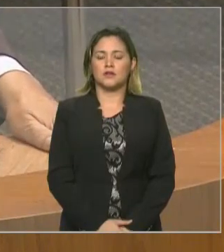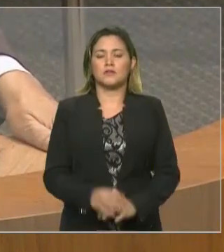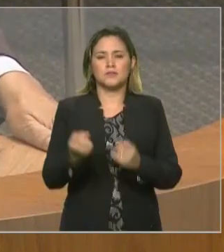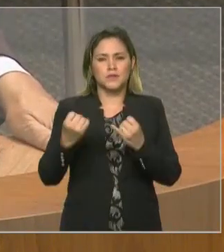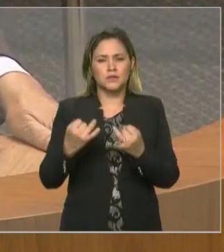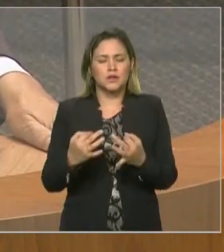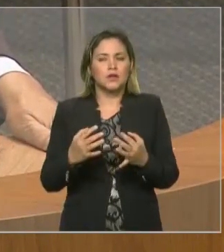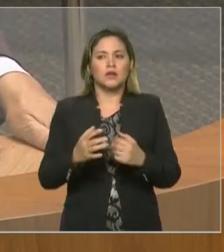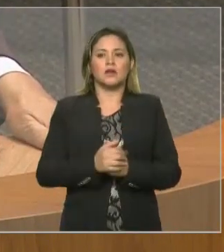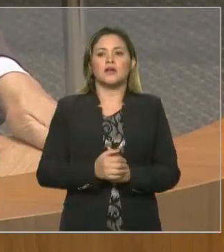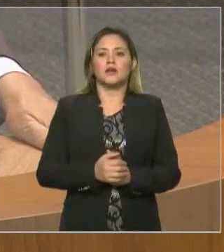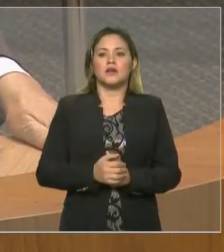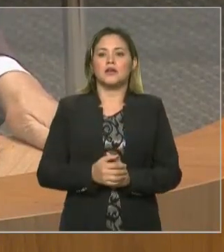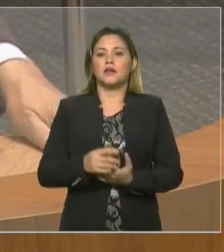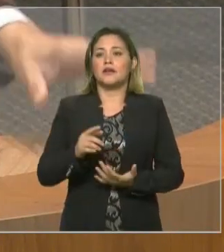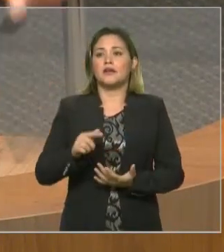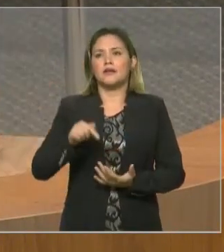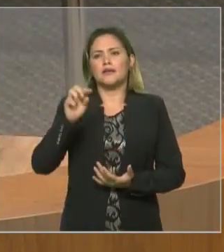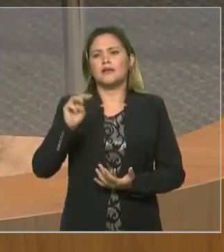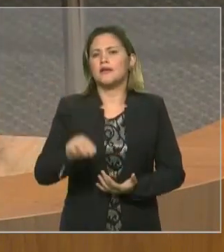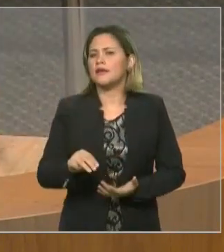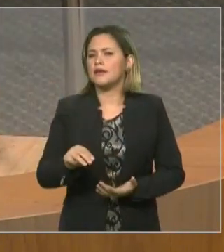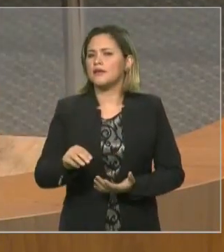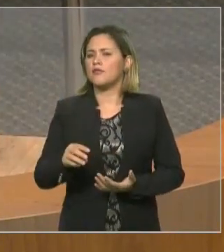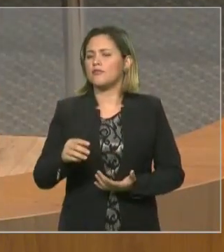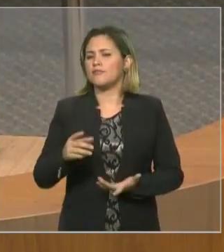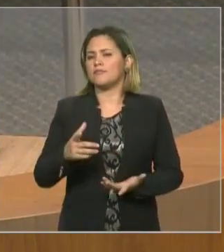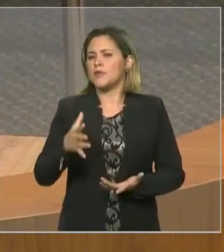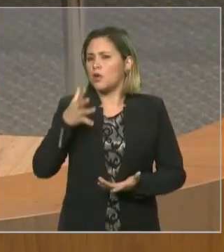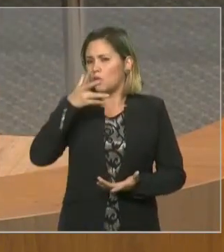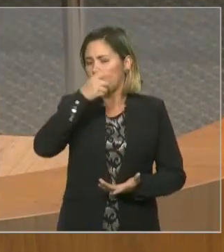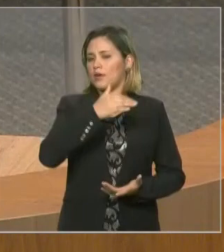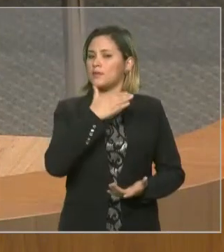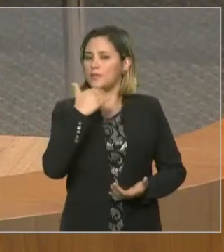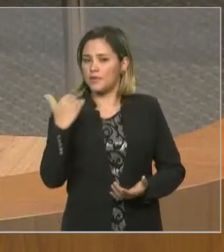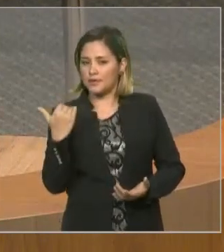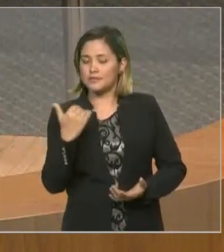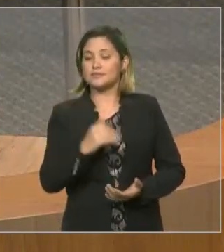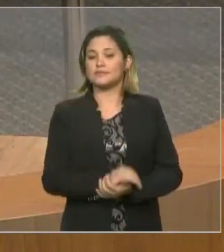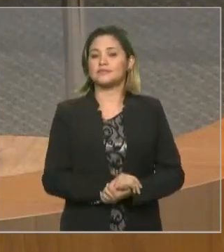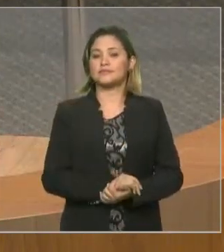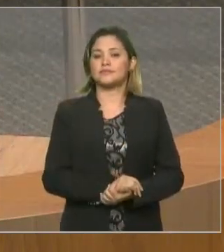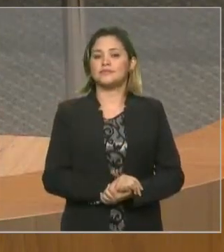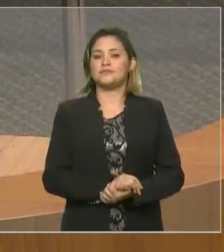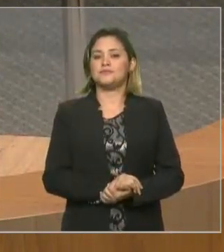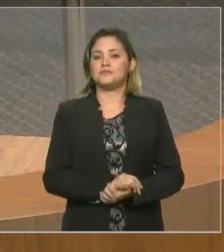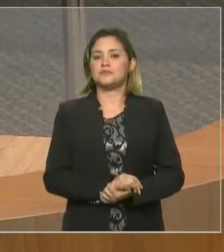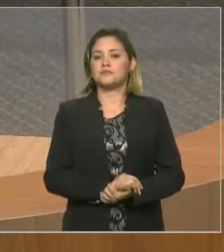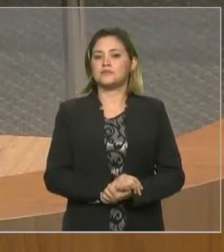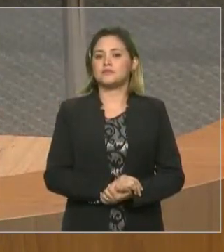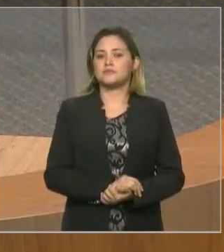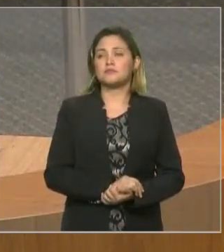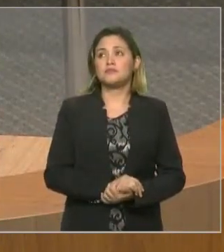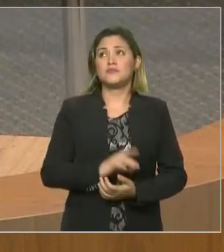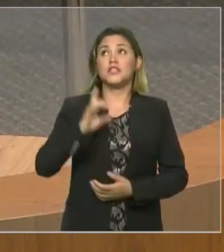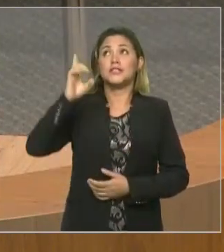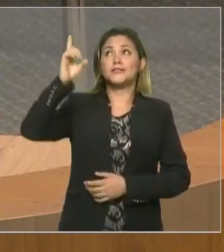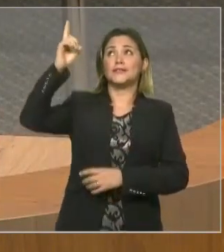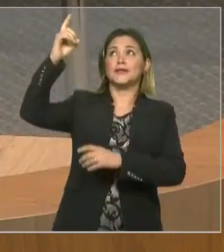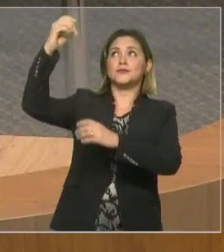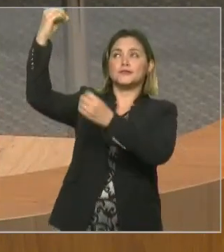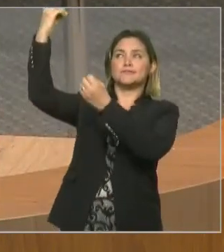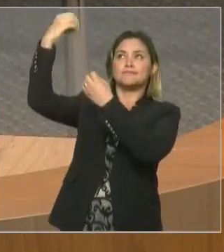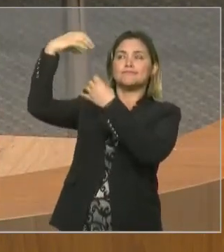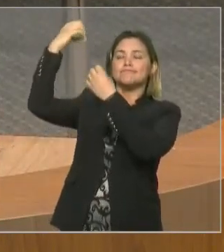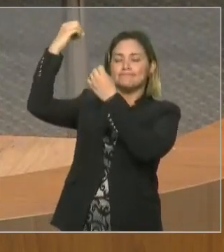e falecer. Ele, com a inspiração que Deus lhe deu, de homem das letras